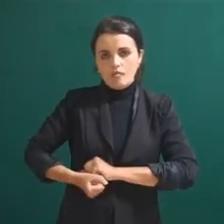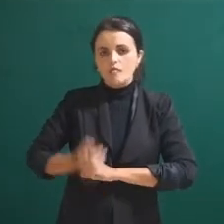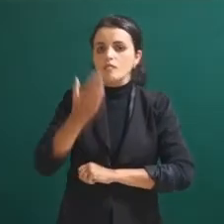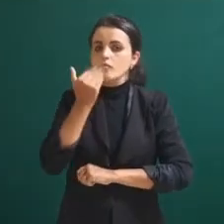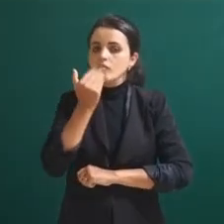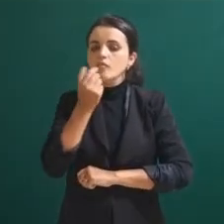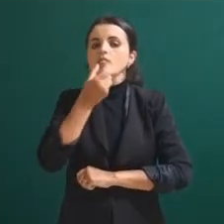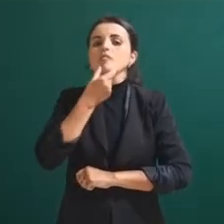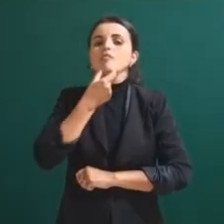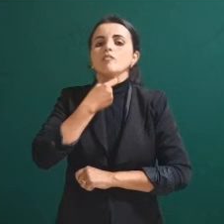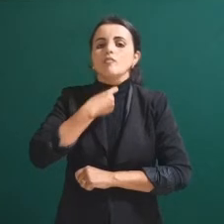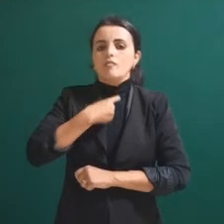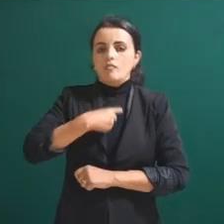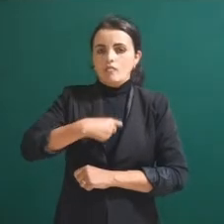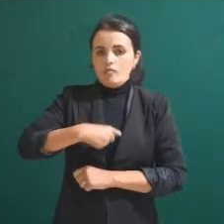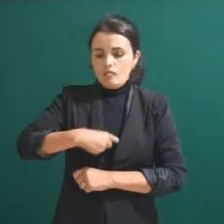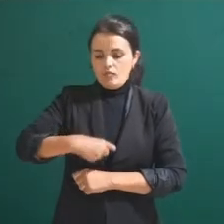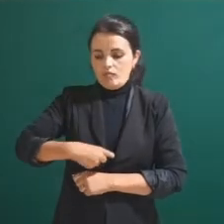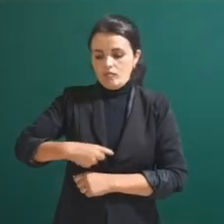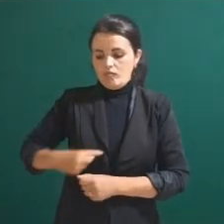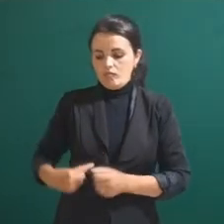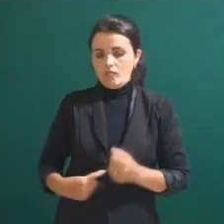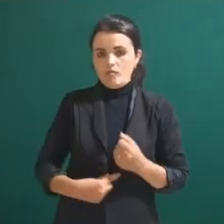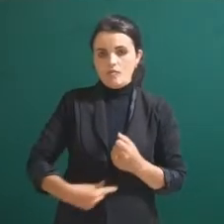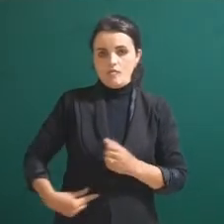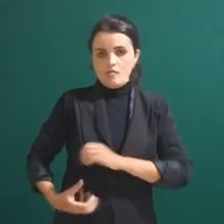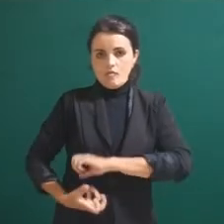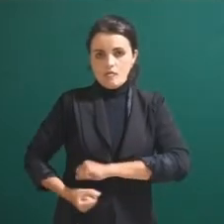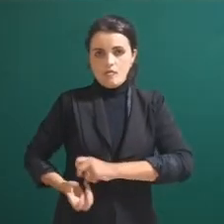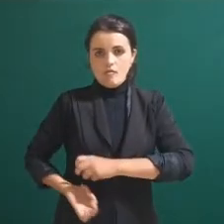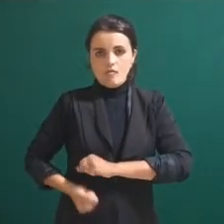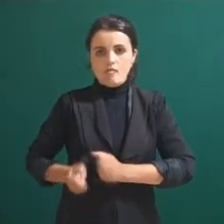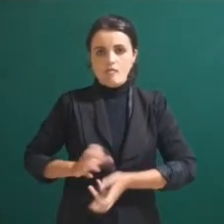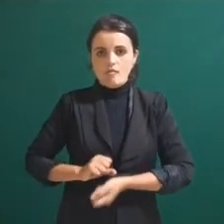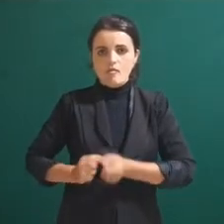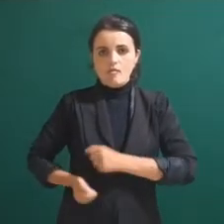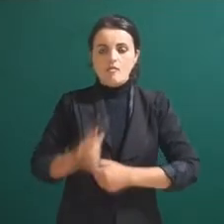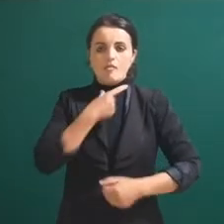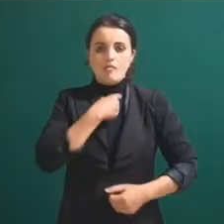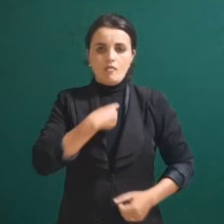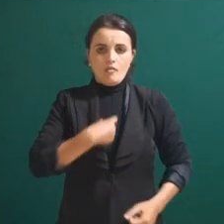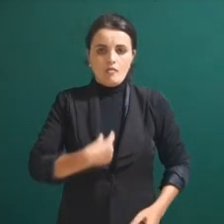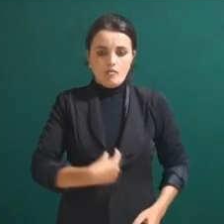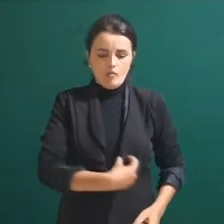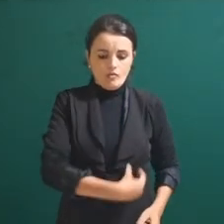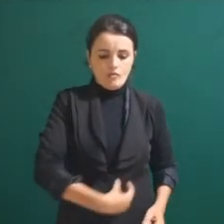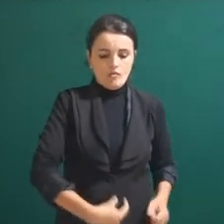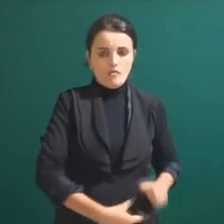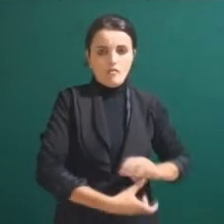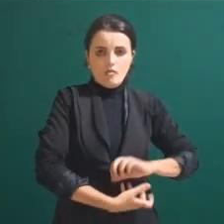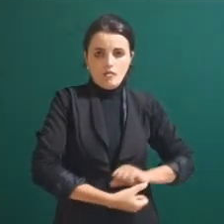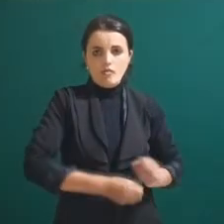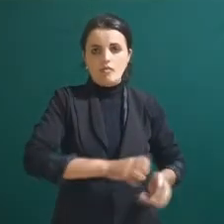essa movimentação faz com que o alimento, ele passe, esse bolo alimentar, ele passe de um local e vá para o outro. Então a gente tem aí esse